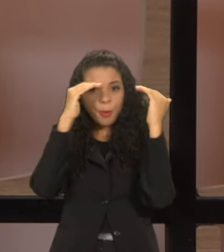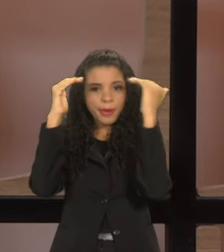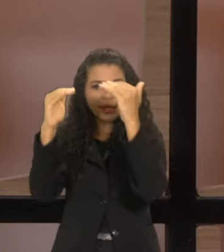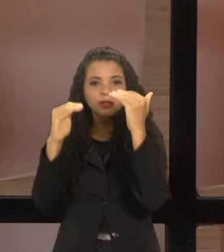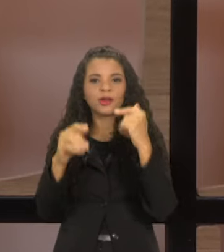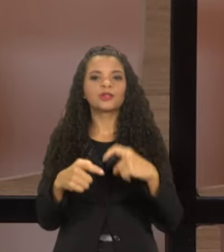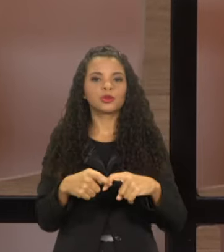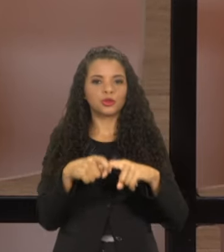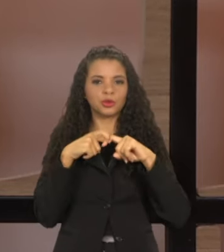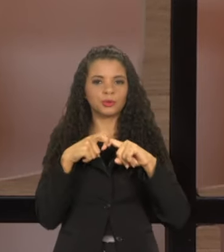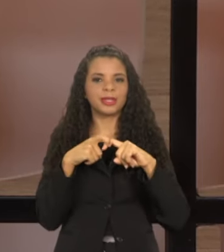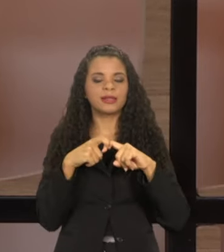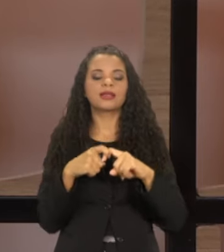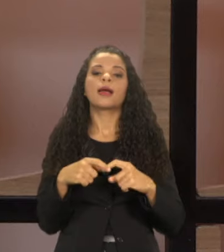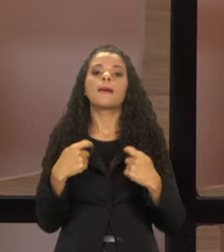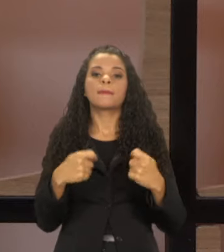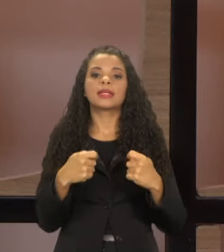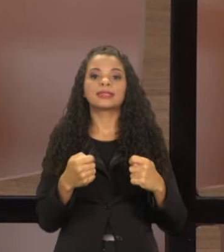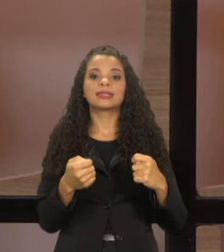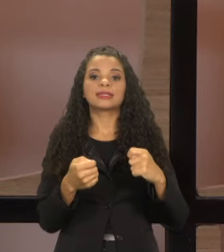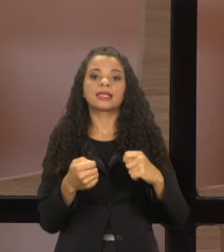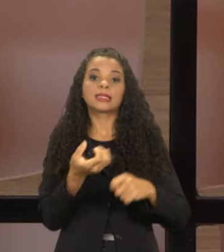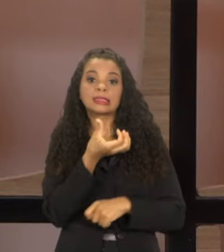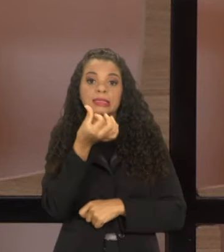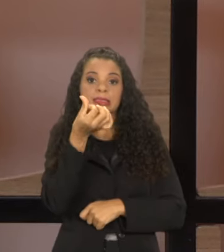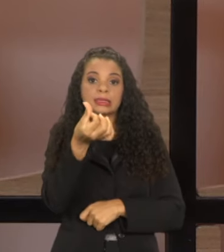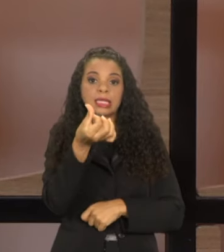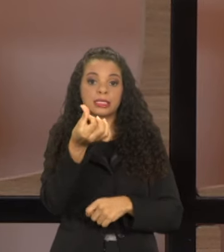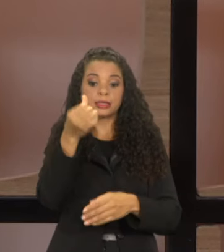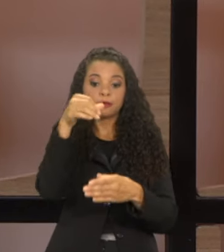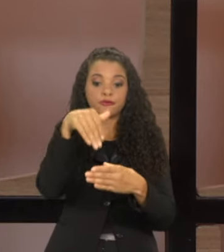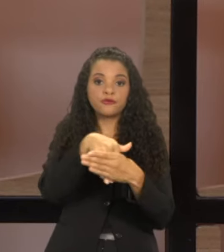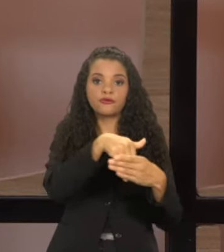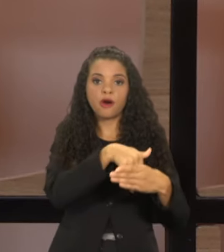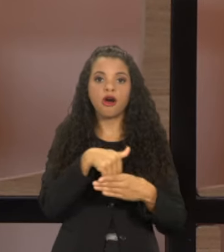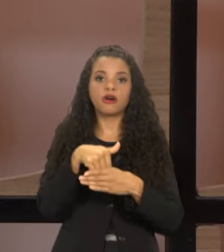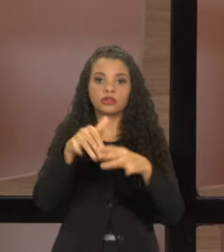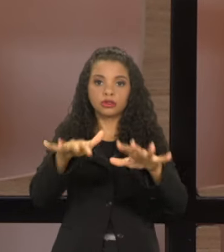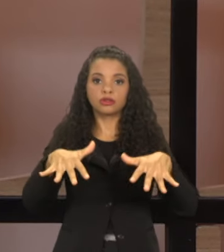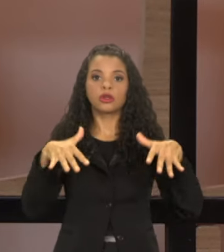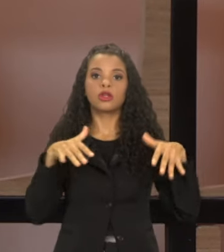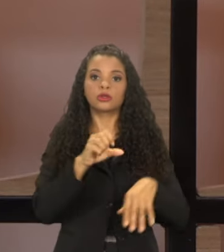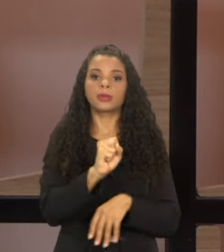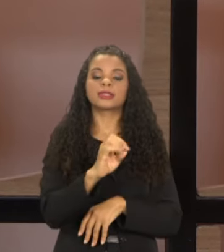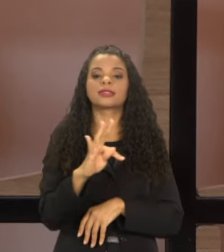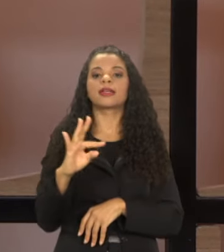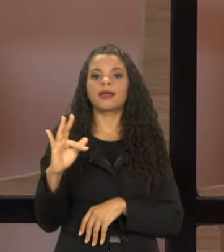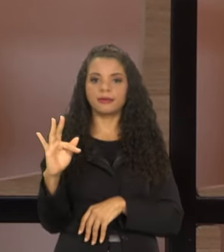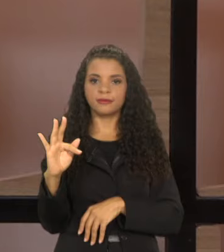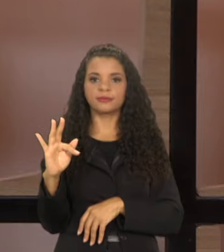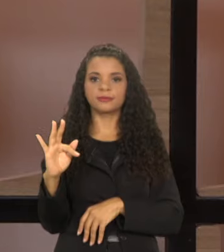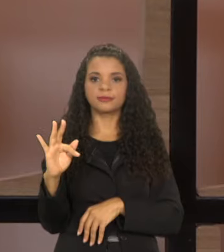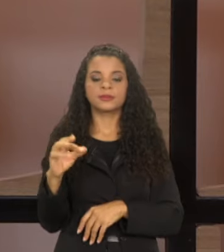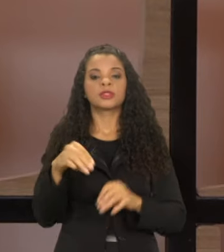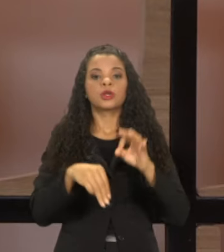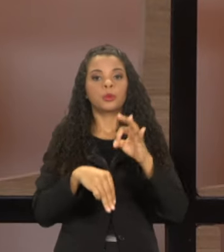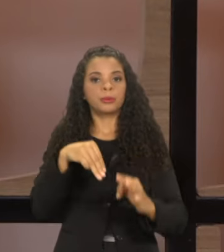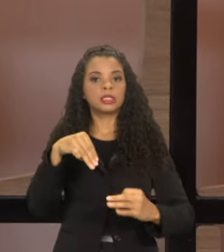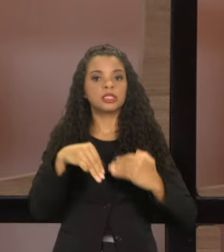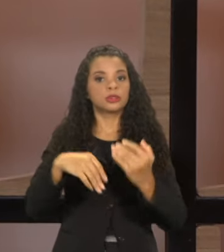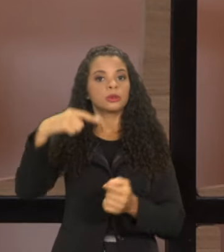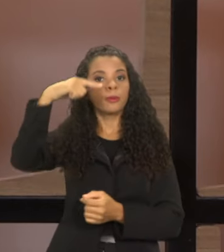todos, são necessários 6 votos no plenário do Supremo Tribunal Federal. O ministro Luiz Roberto Barroso, de forma monocrática, em razão ou